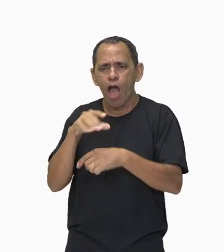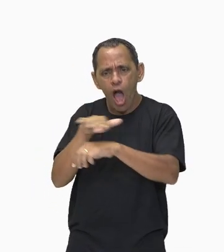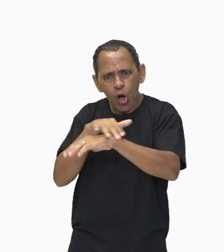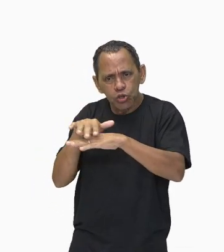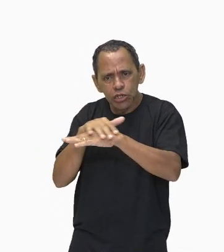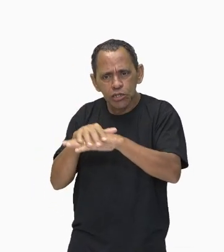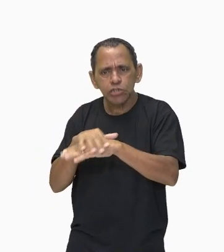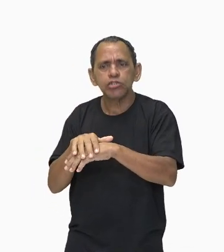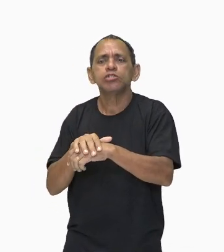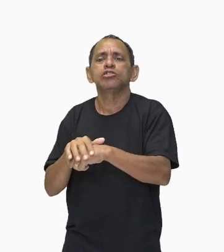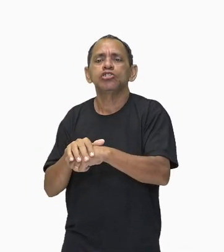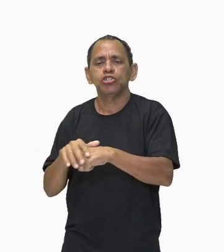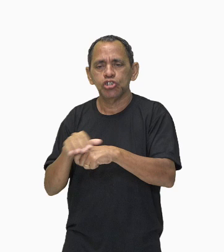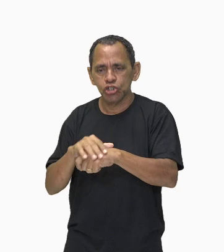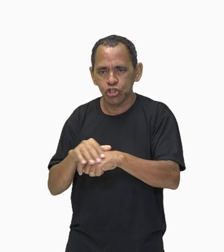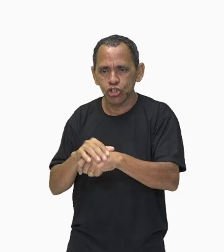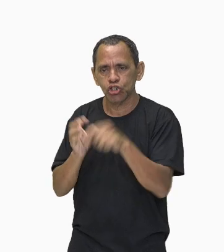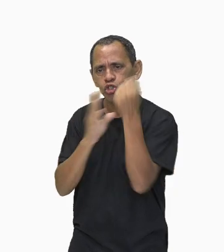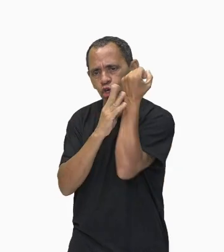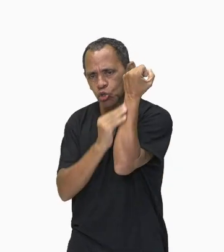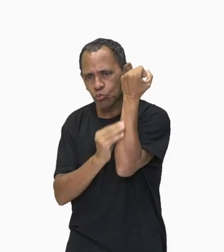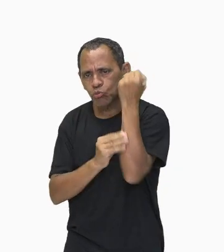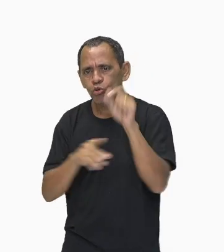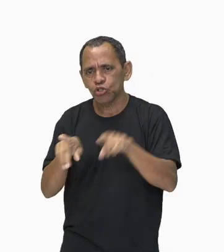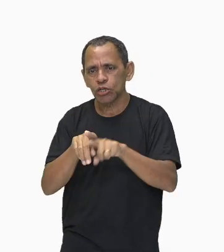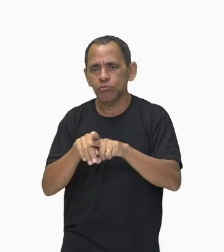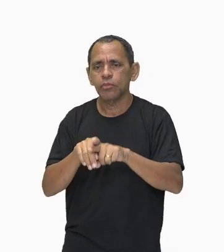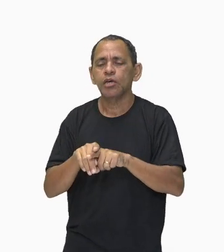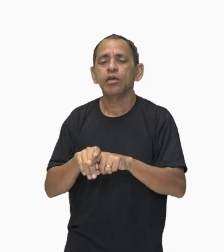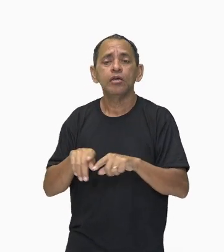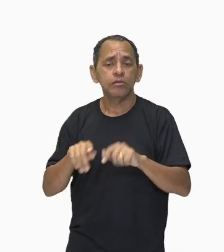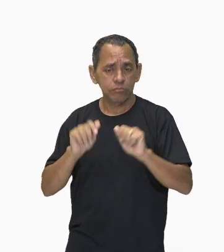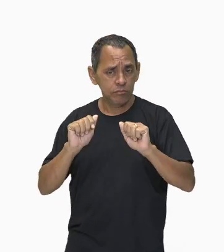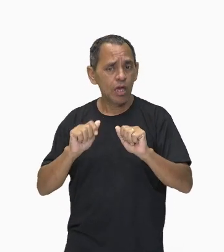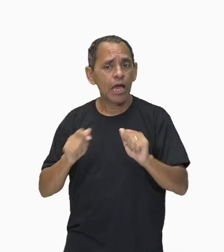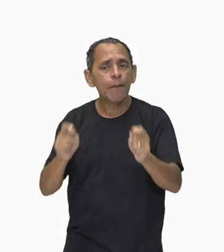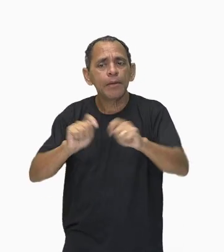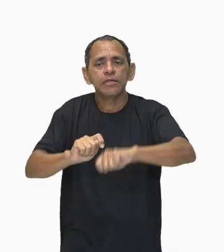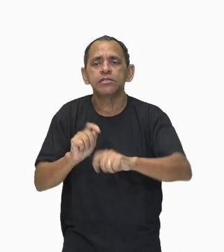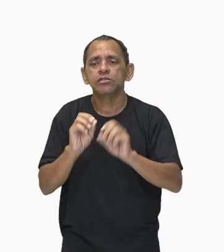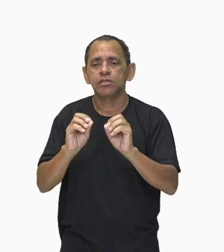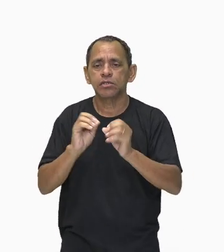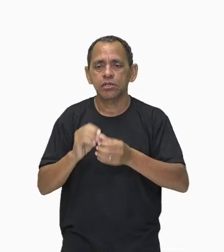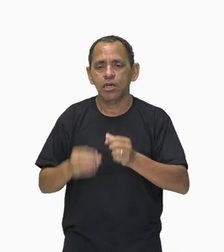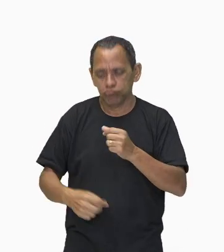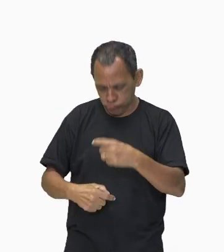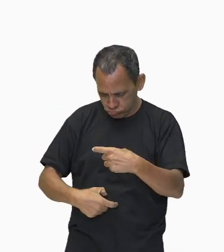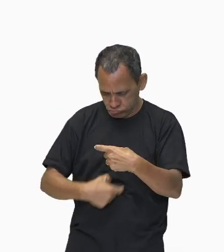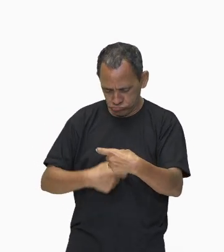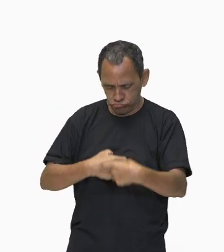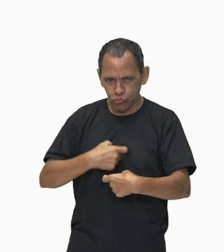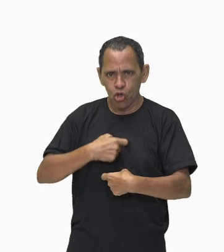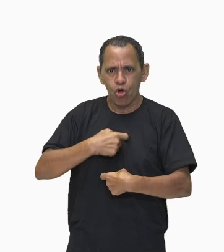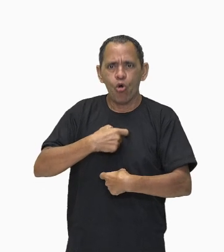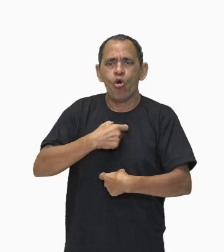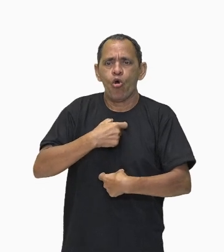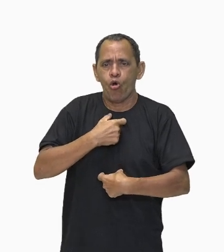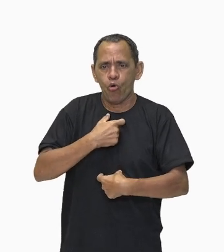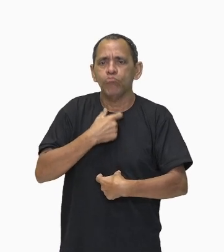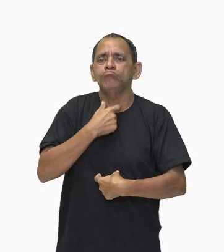diafragma permite que o estômago suba para a cavidade torácica. Alguns sintomas aí da